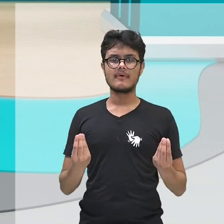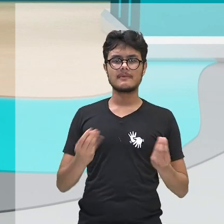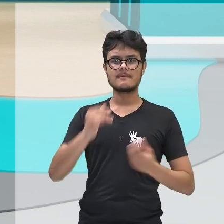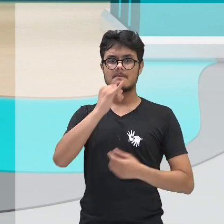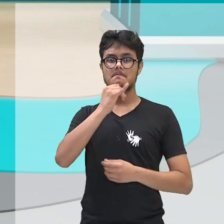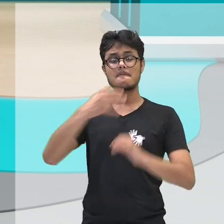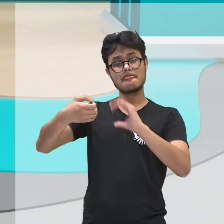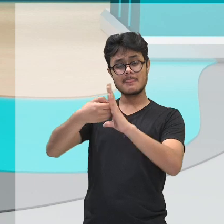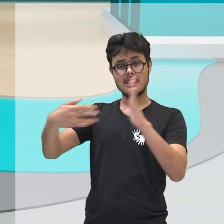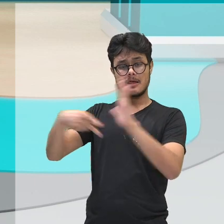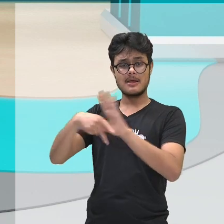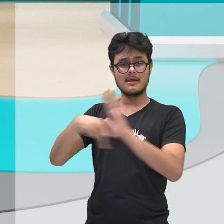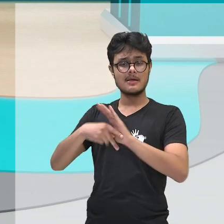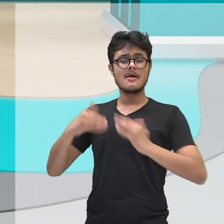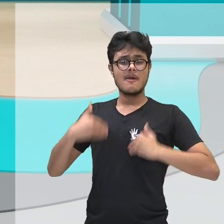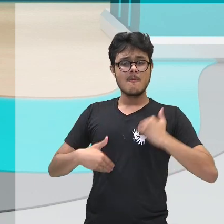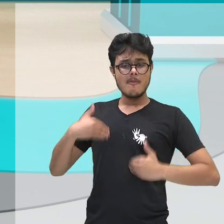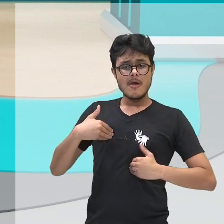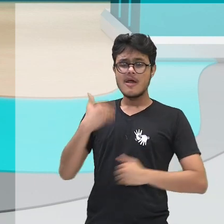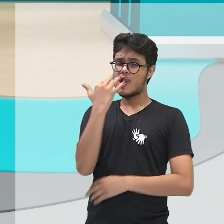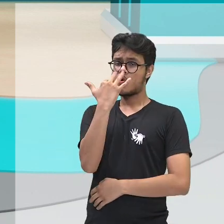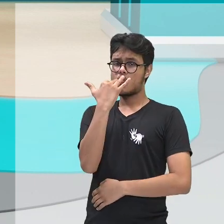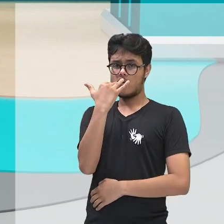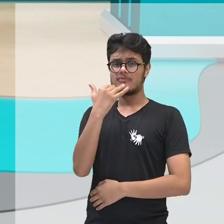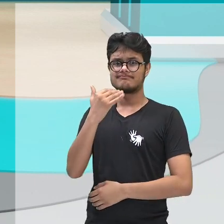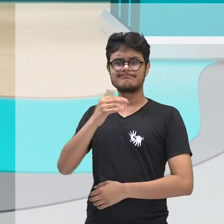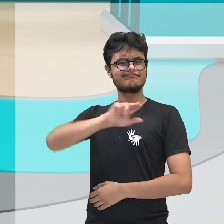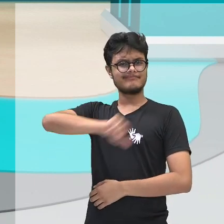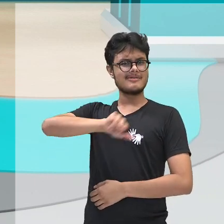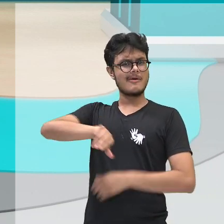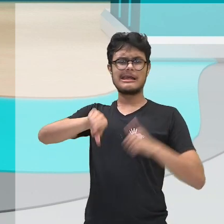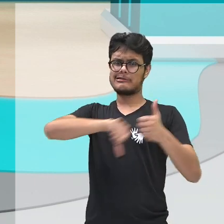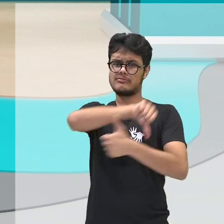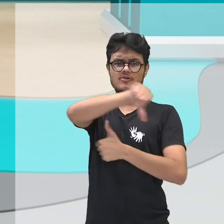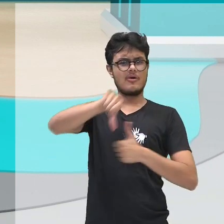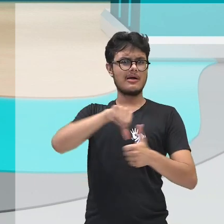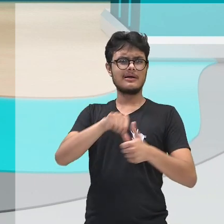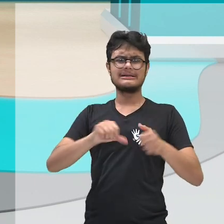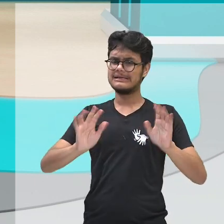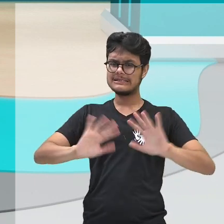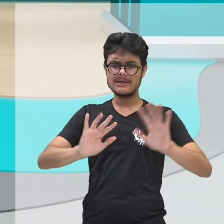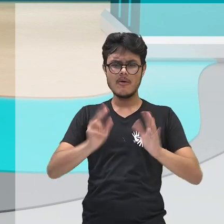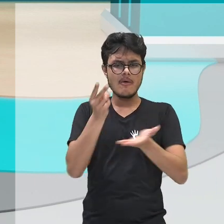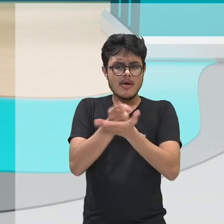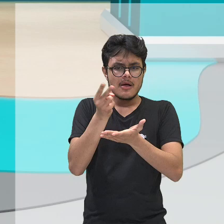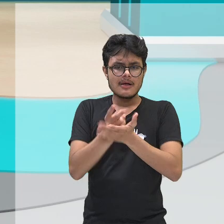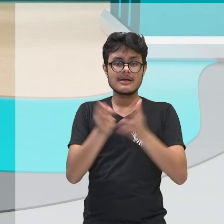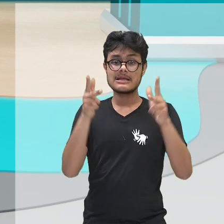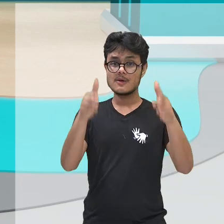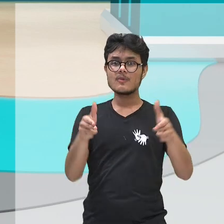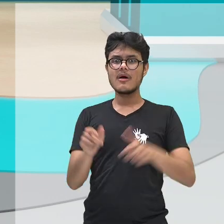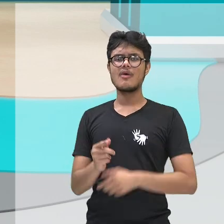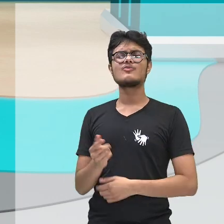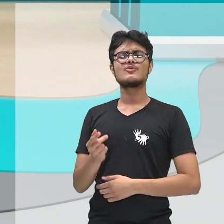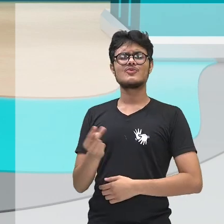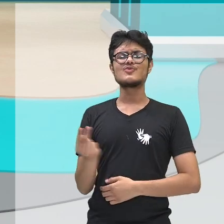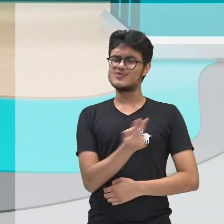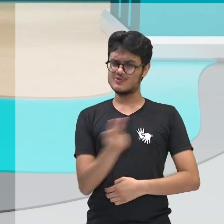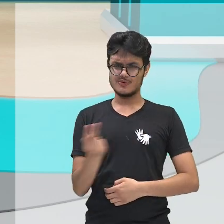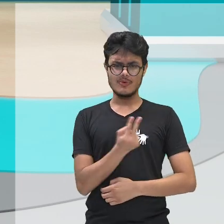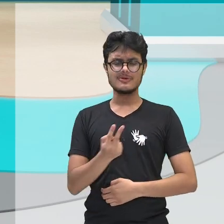coisa original do boi, tá? Não mudar os seus traços. Tanto o boi caprichoso quanto o boi garantido,